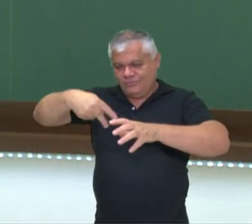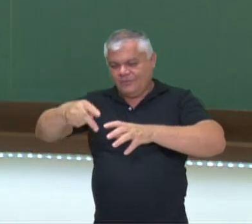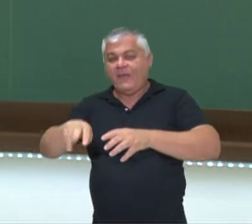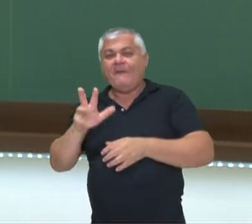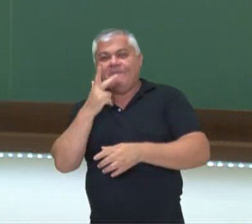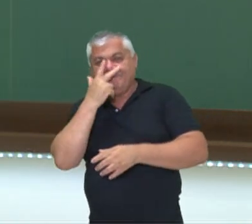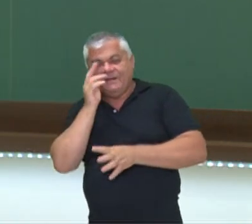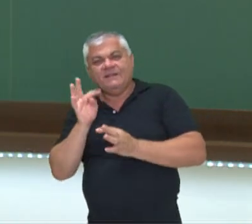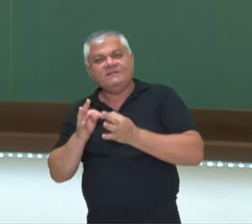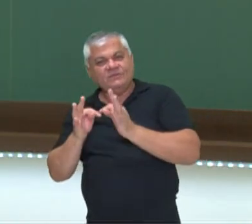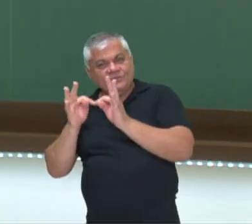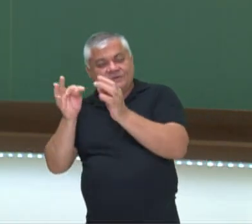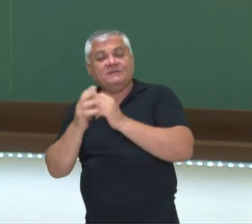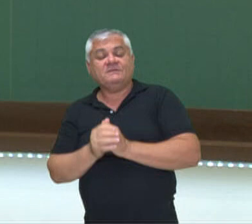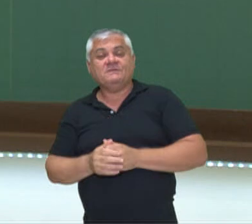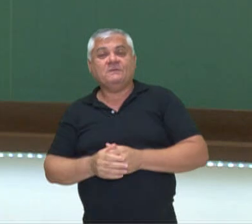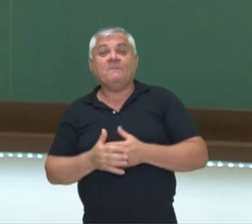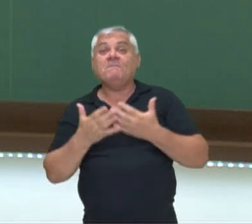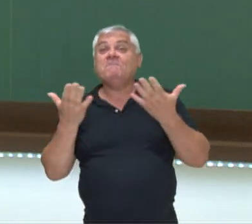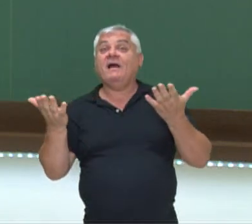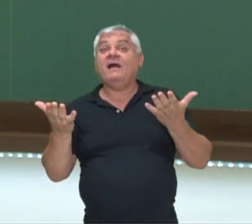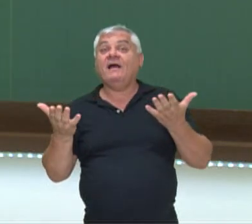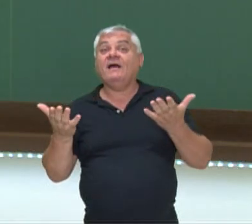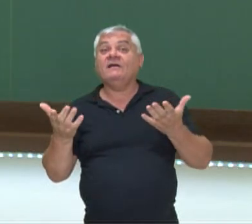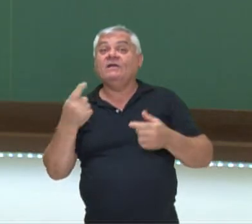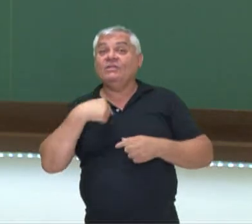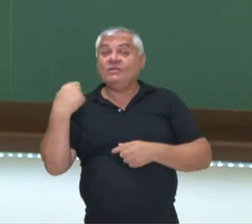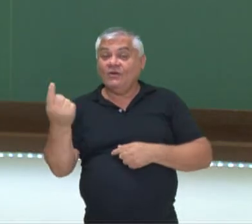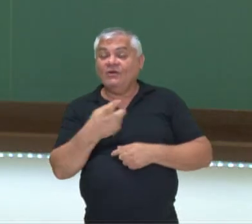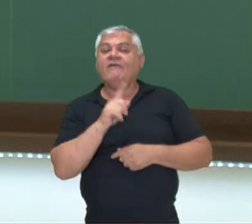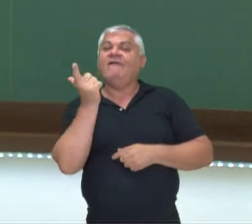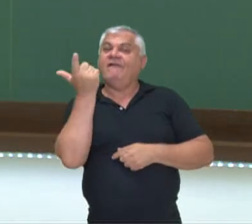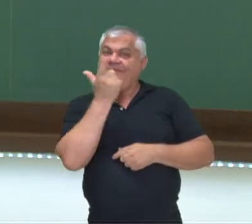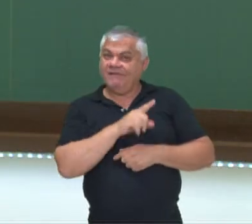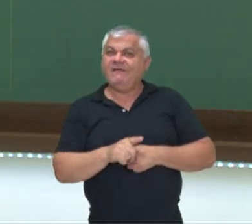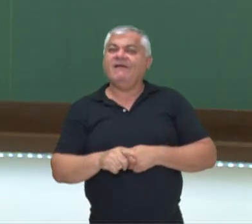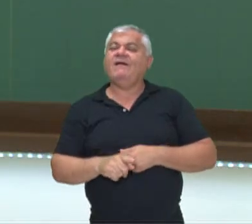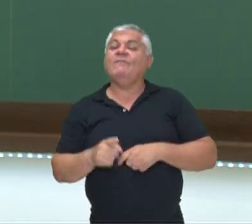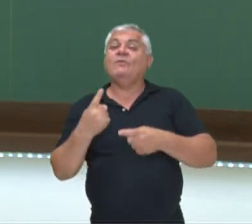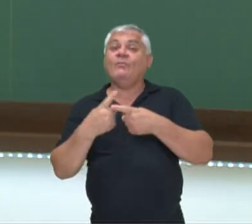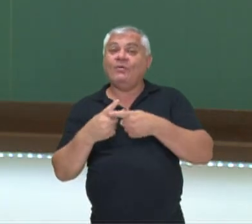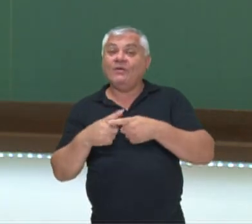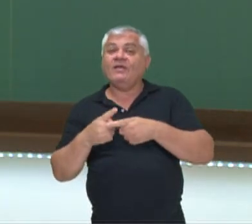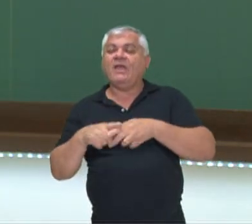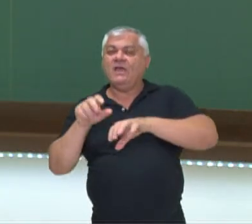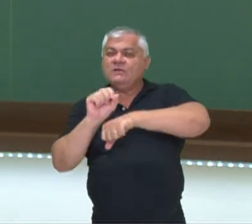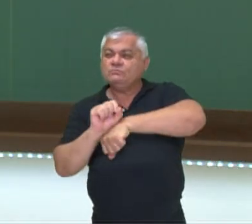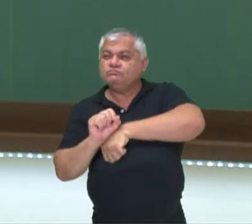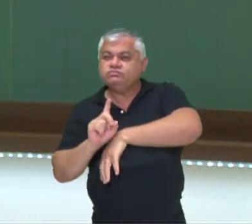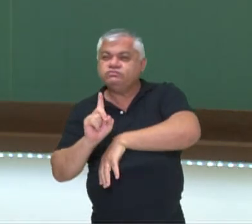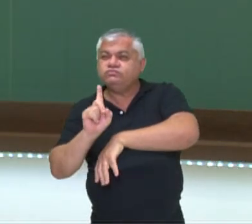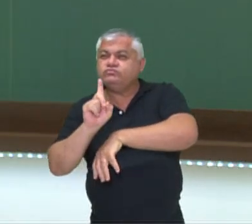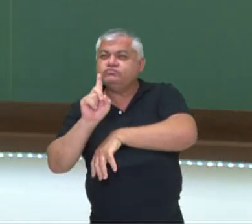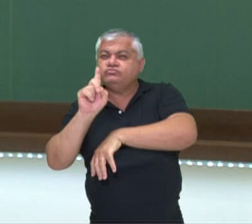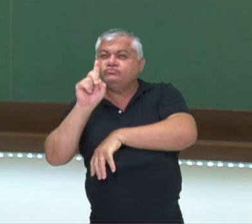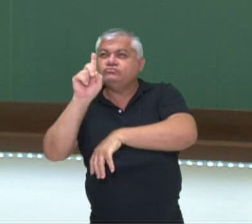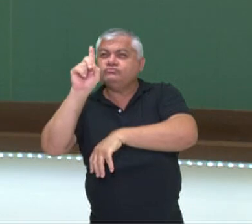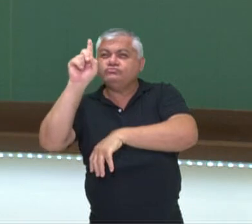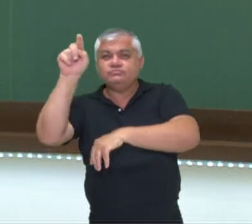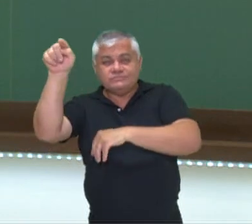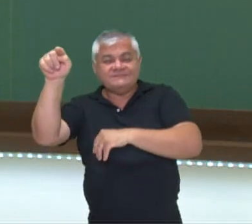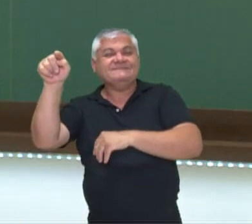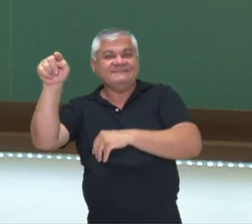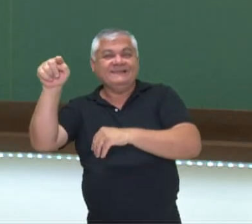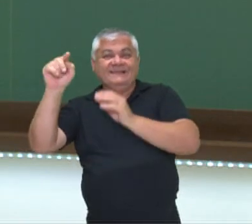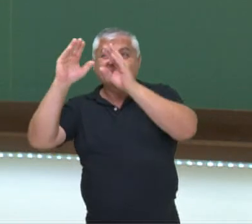Mas com a corrida espacial ganhamos muito, porque várias das inovações tecnológicas inventadas durante esta corrida